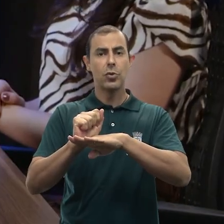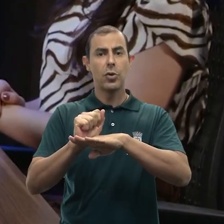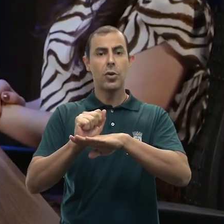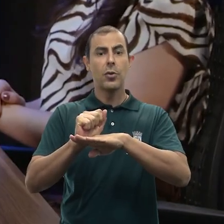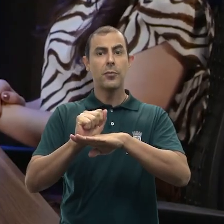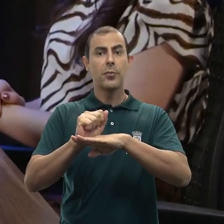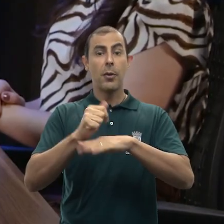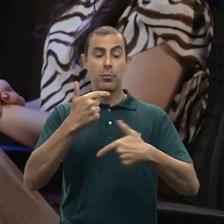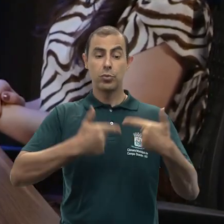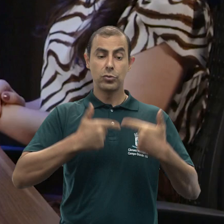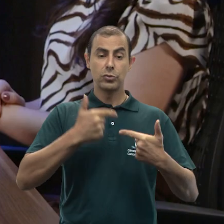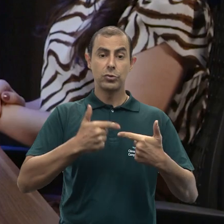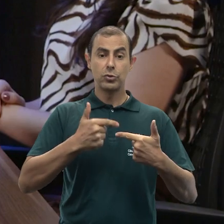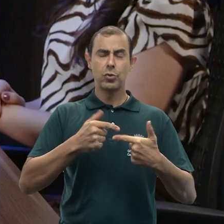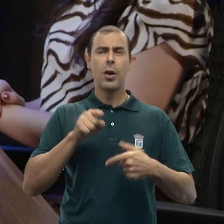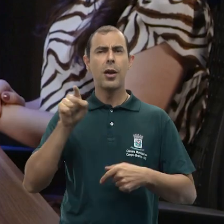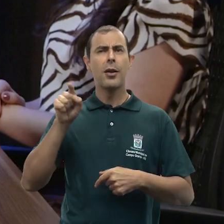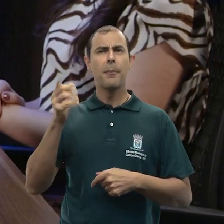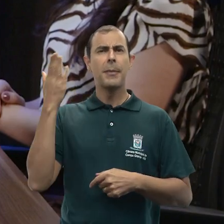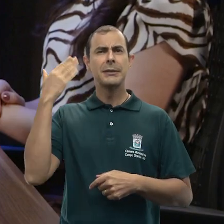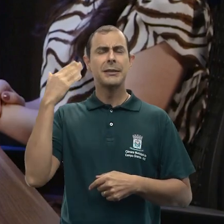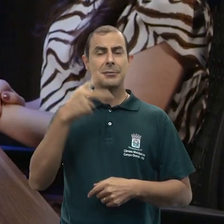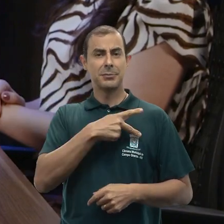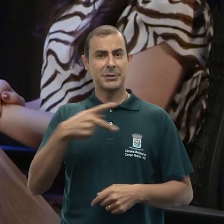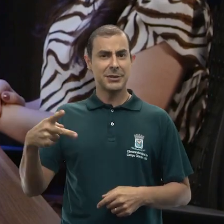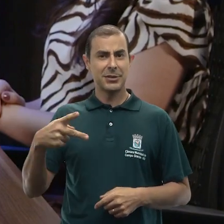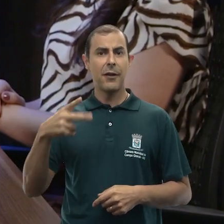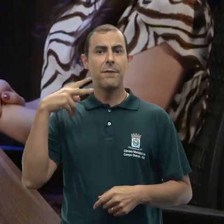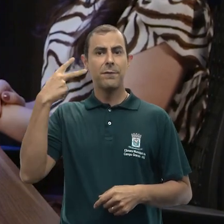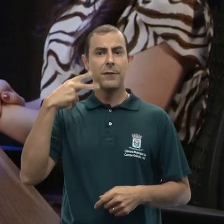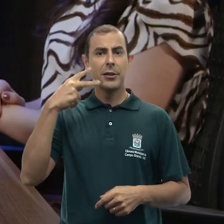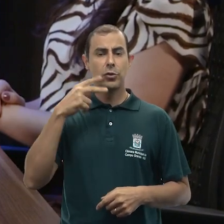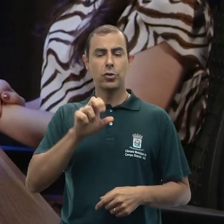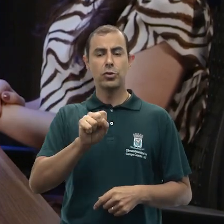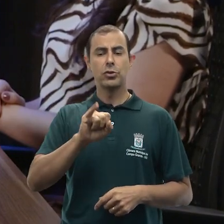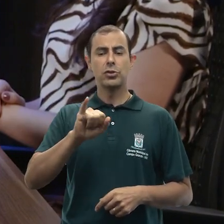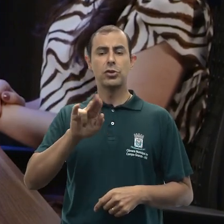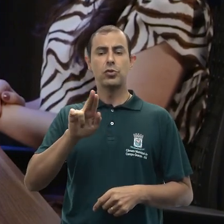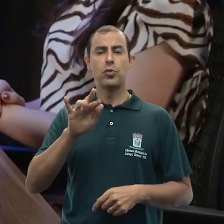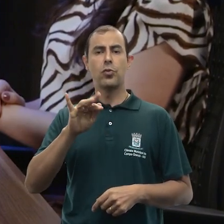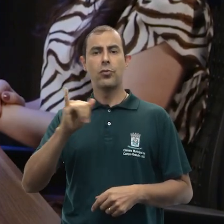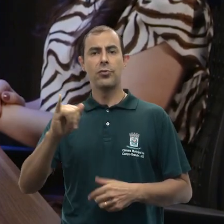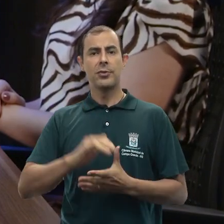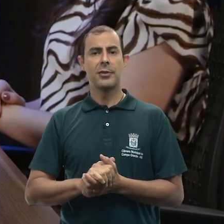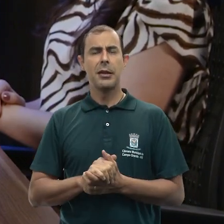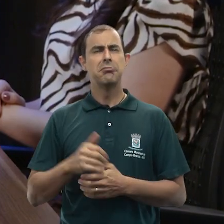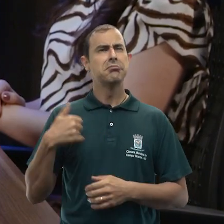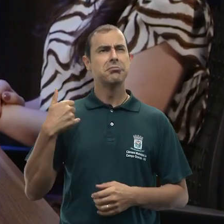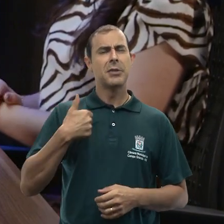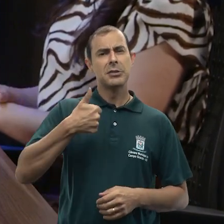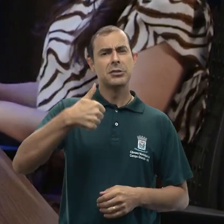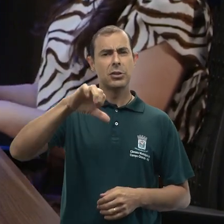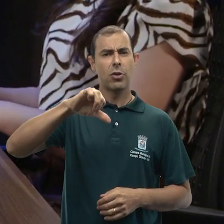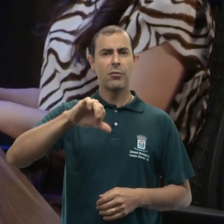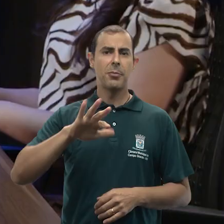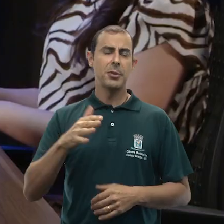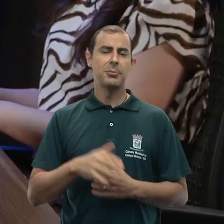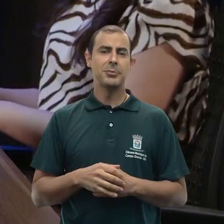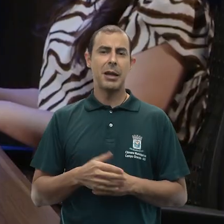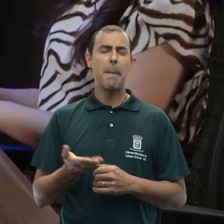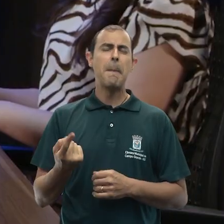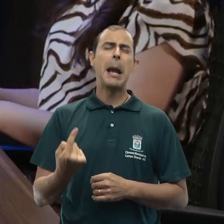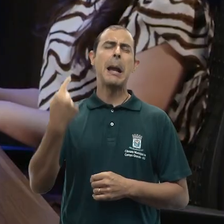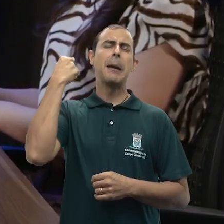presidência na época do presidente, do vereador Paulo Schiuffi, quando eu tinha 19 anos de idade, 20 anos